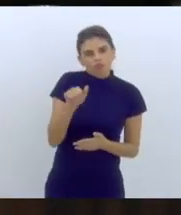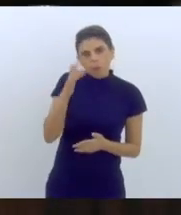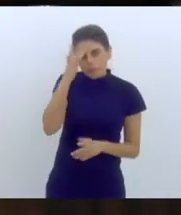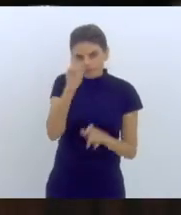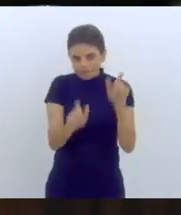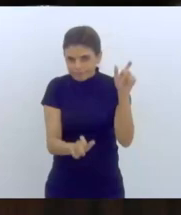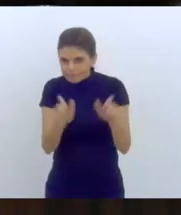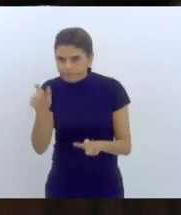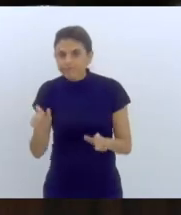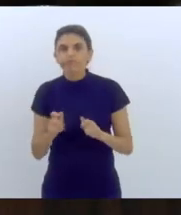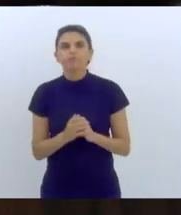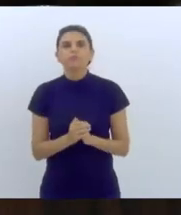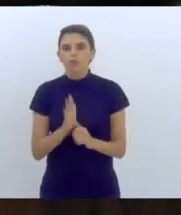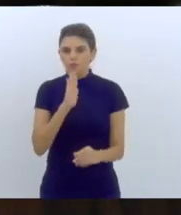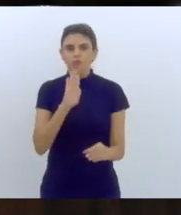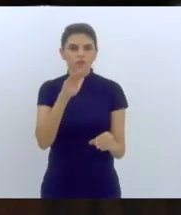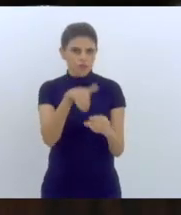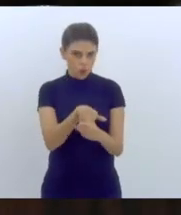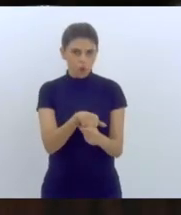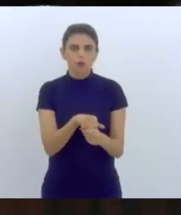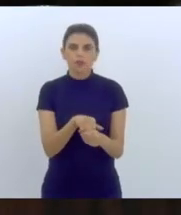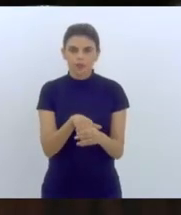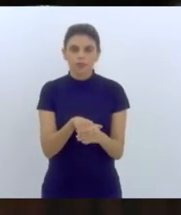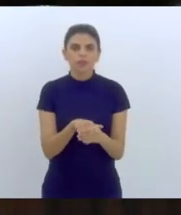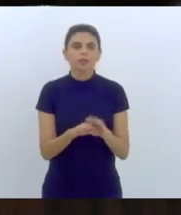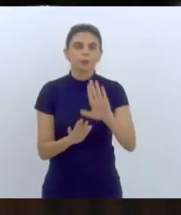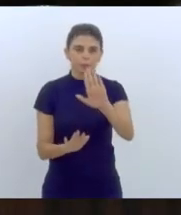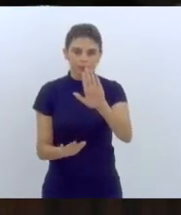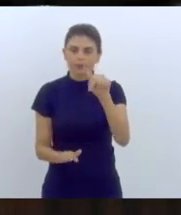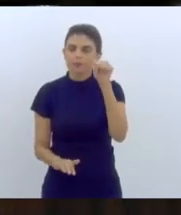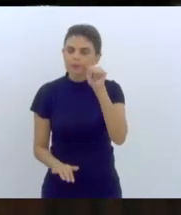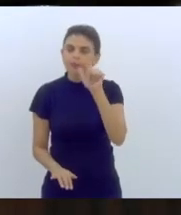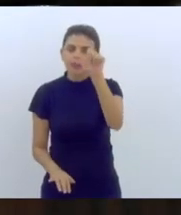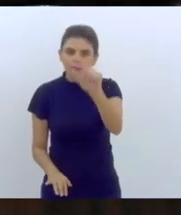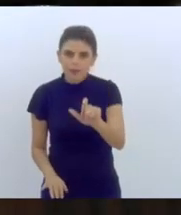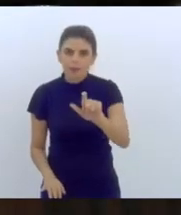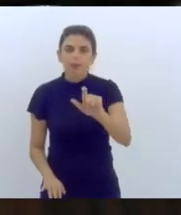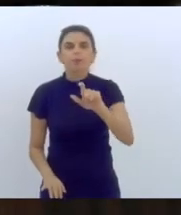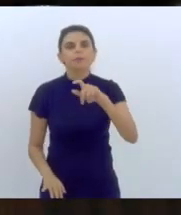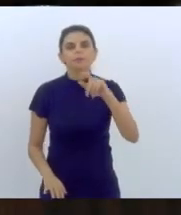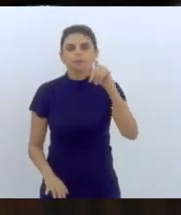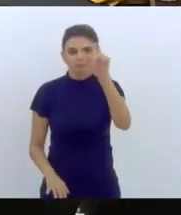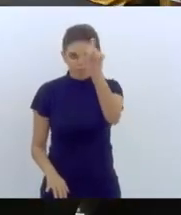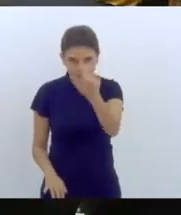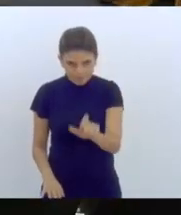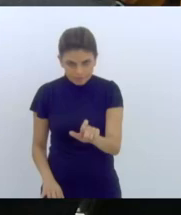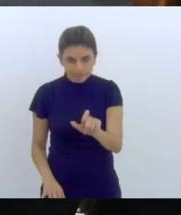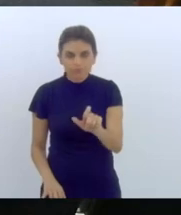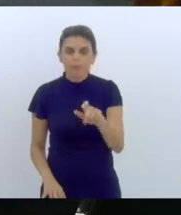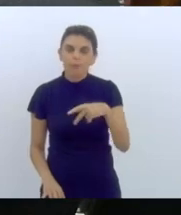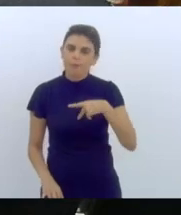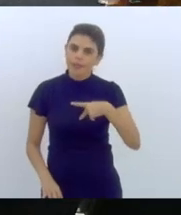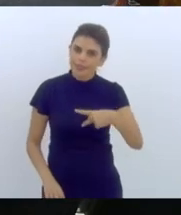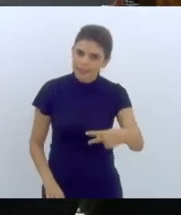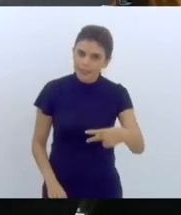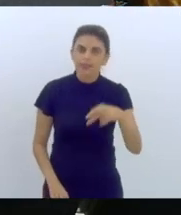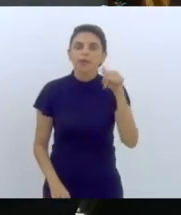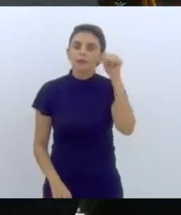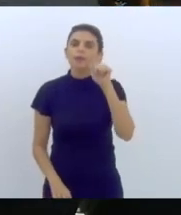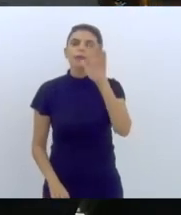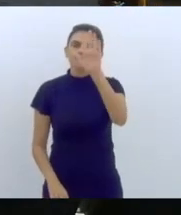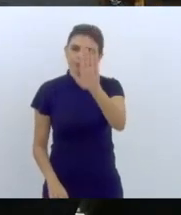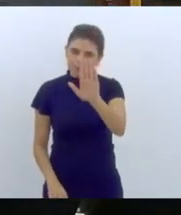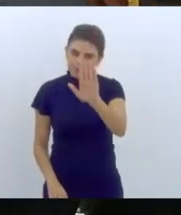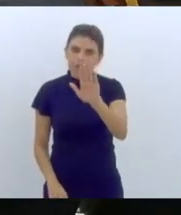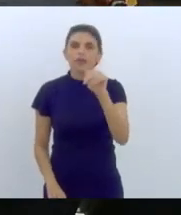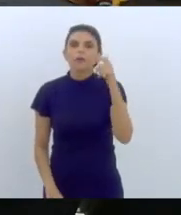possa votar as emendas ao projeto número 25 de 2023, que não foram... Só que não foram